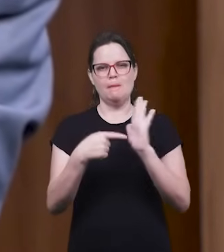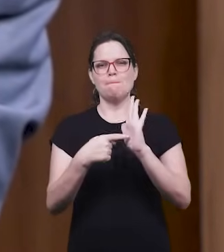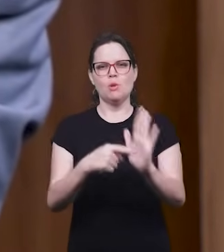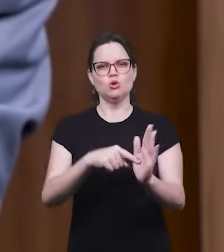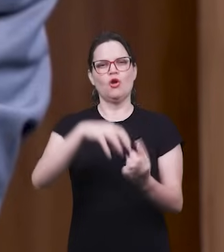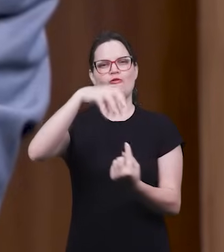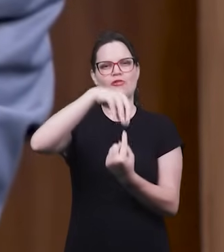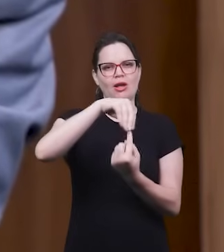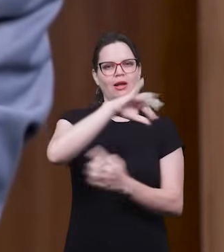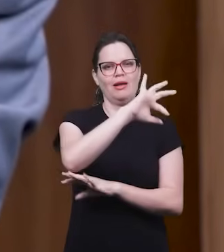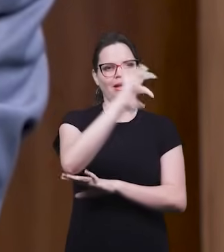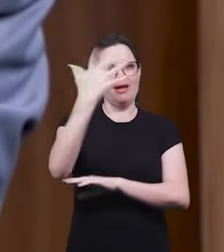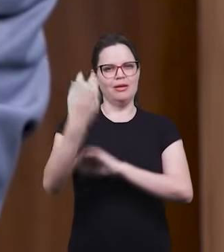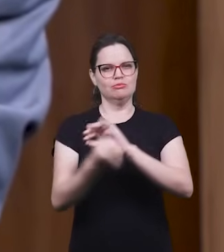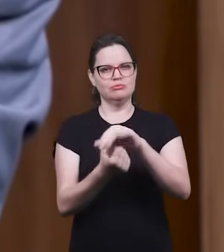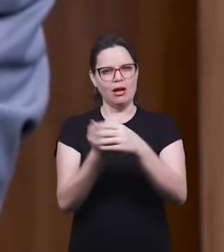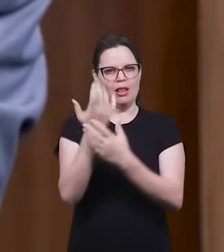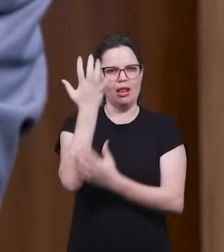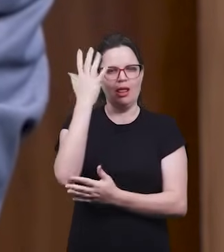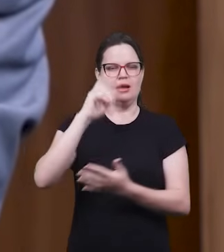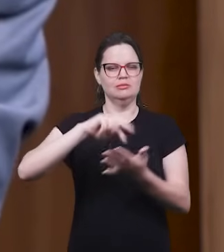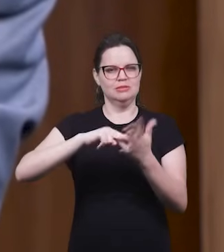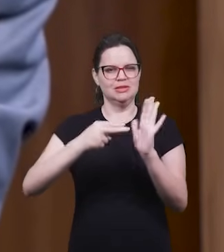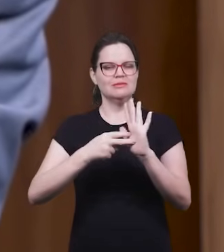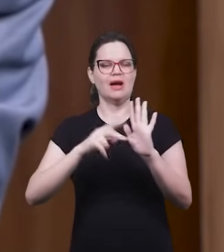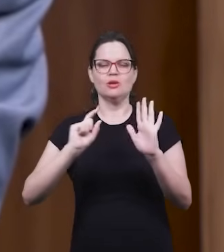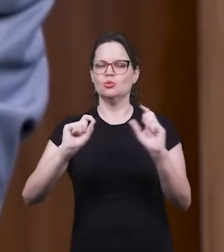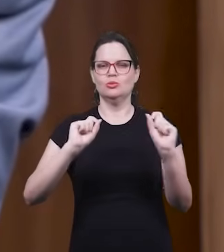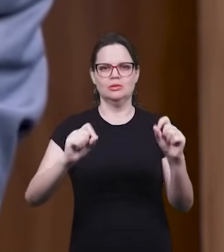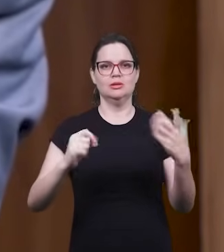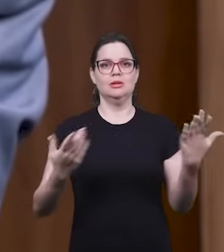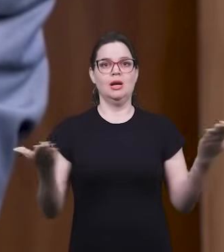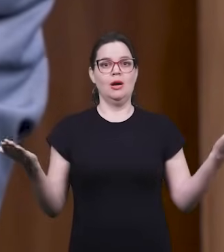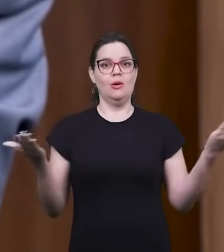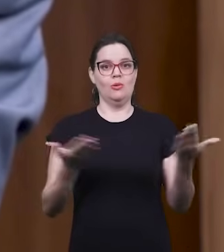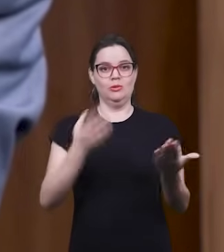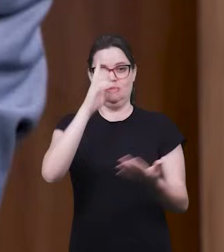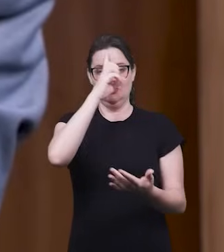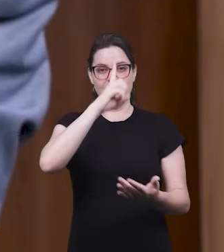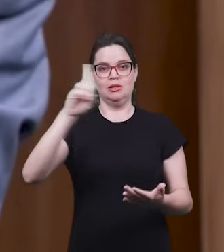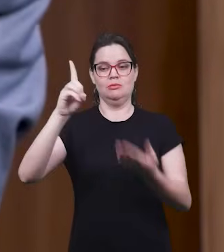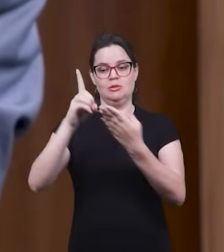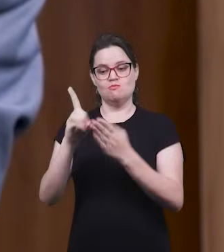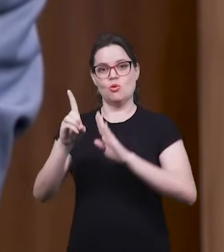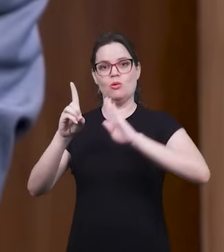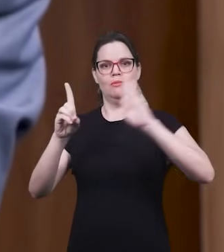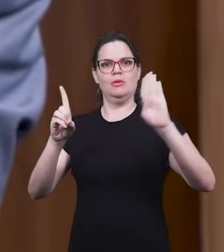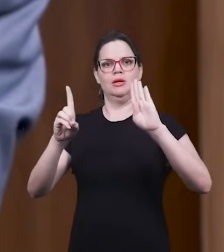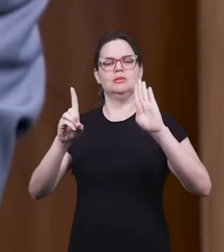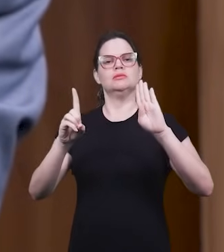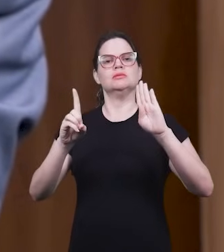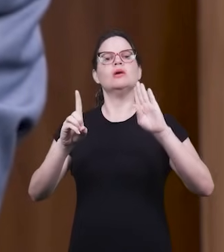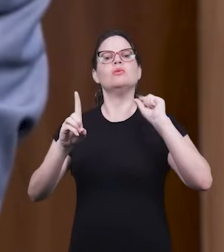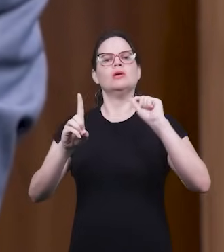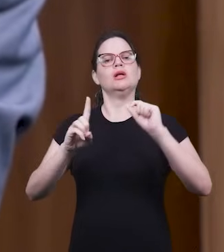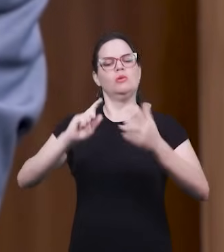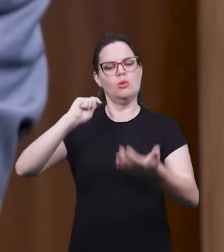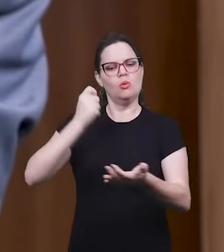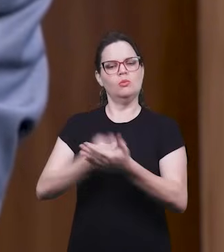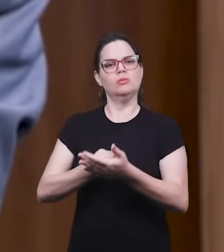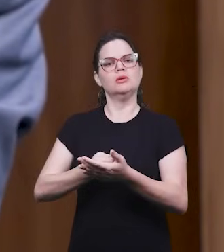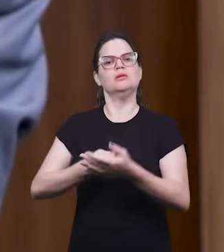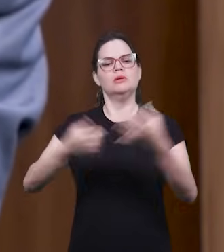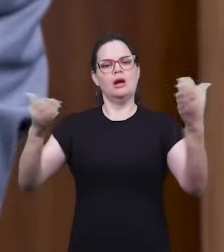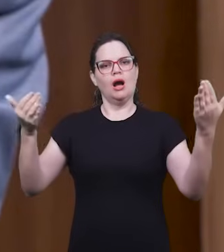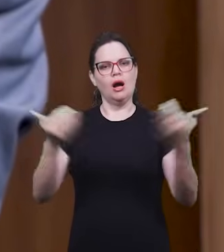aqui? Hoje o Senhor está cumprindo a grande promessa da vinda dele. E